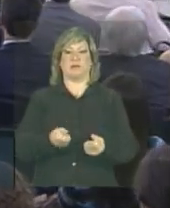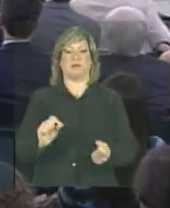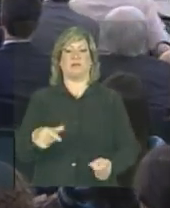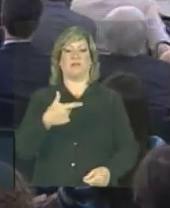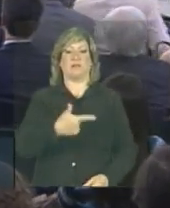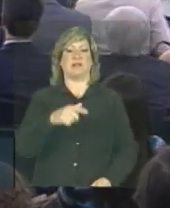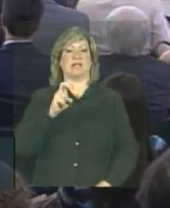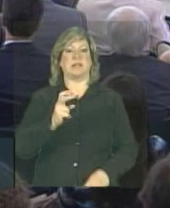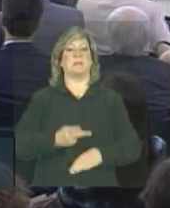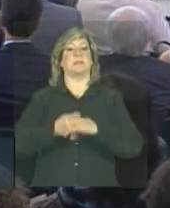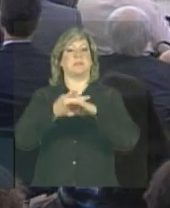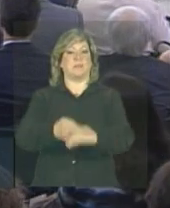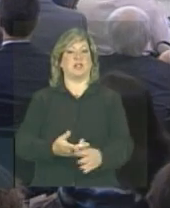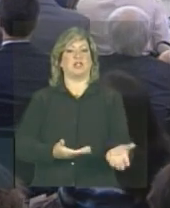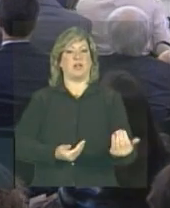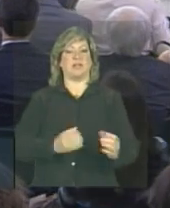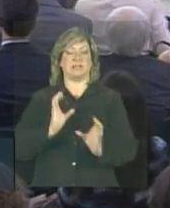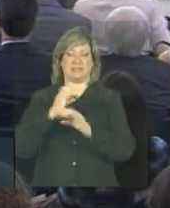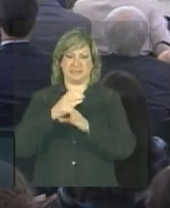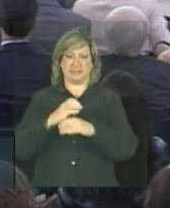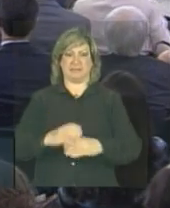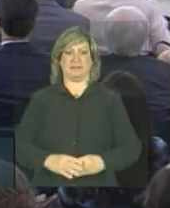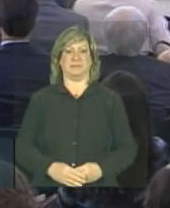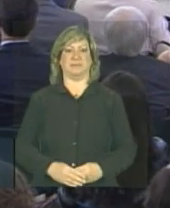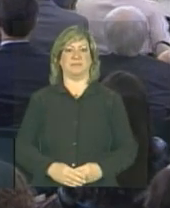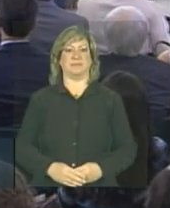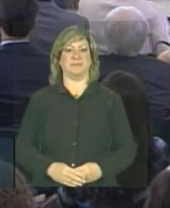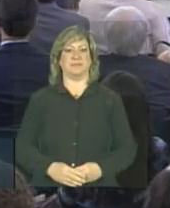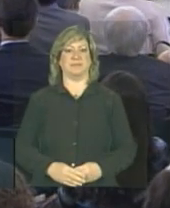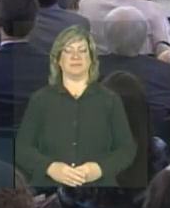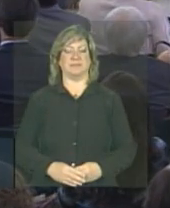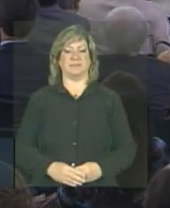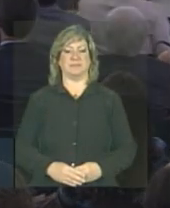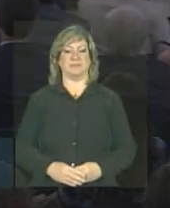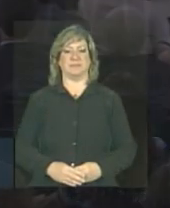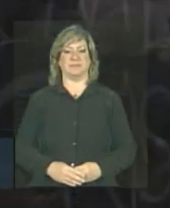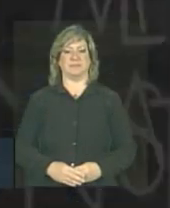o 25º Prêmio Jovem Cientista.